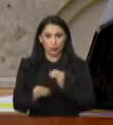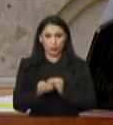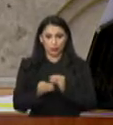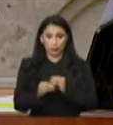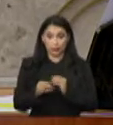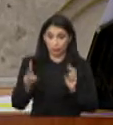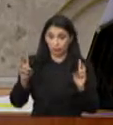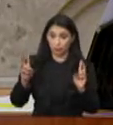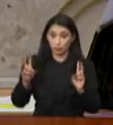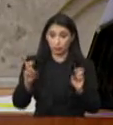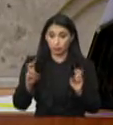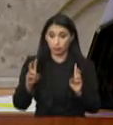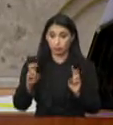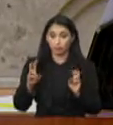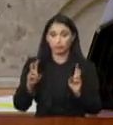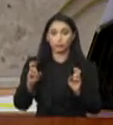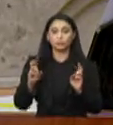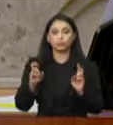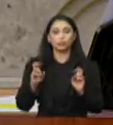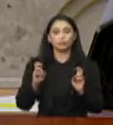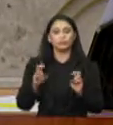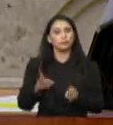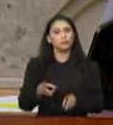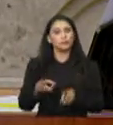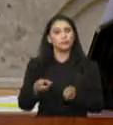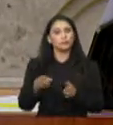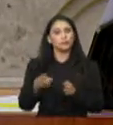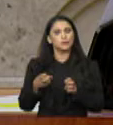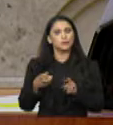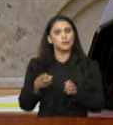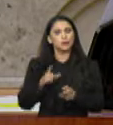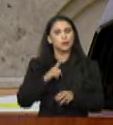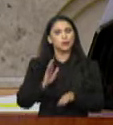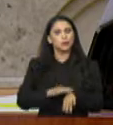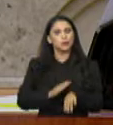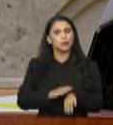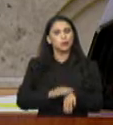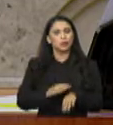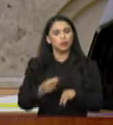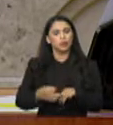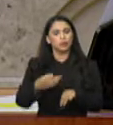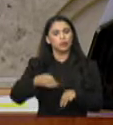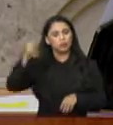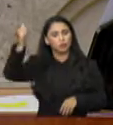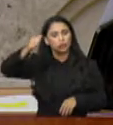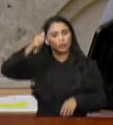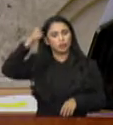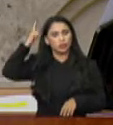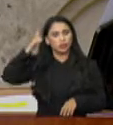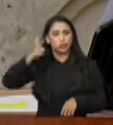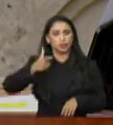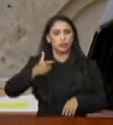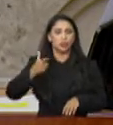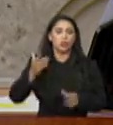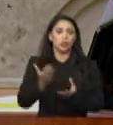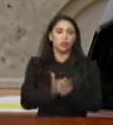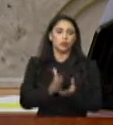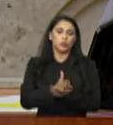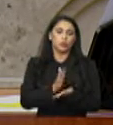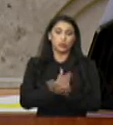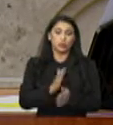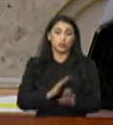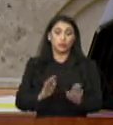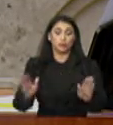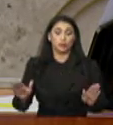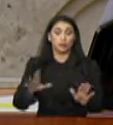para dar mais força que apareceu no momento em que o bicho de distinguir o processo é que acho que